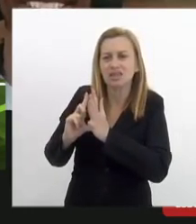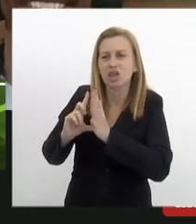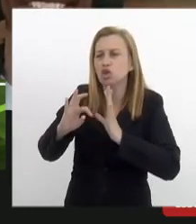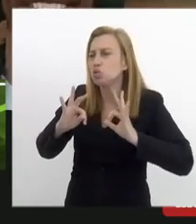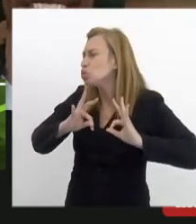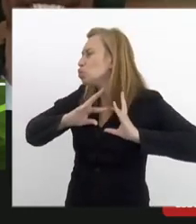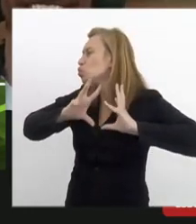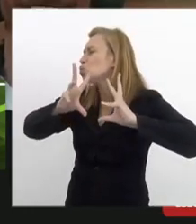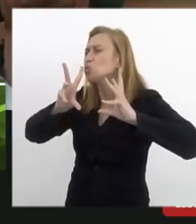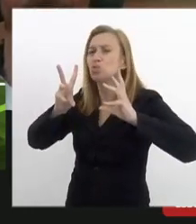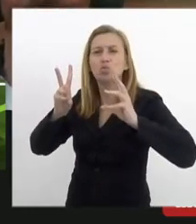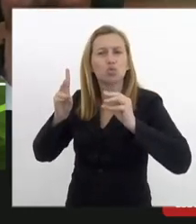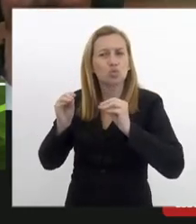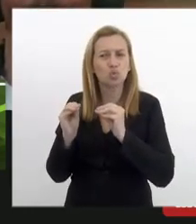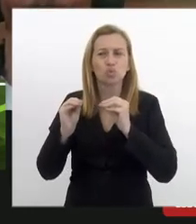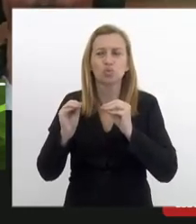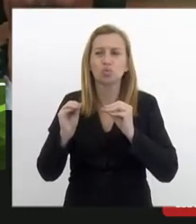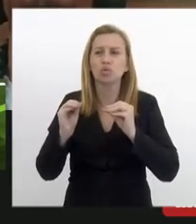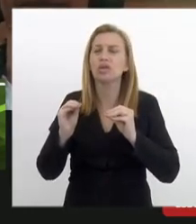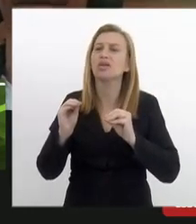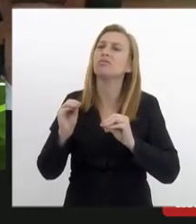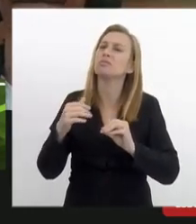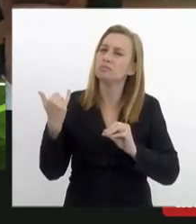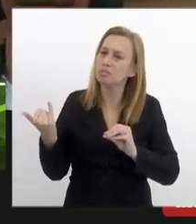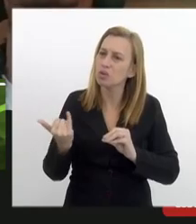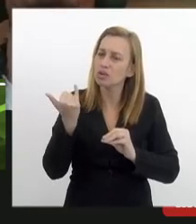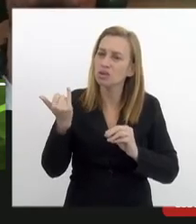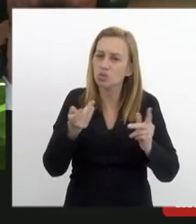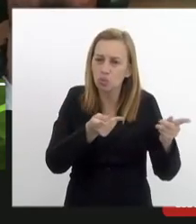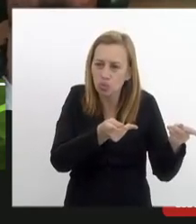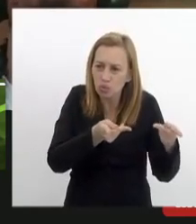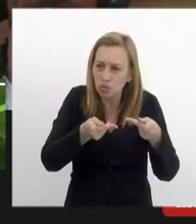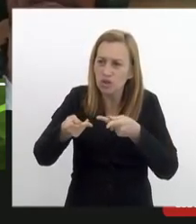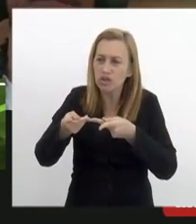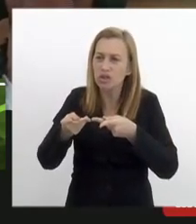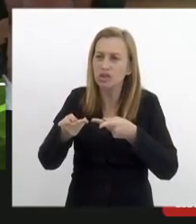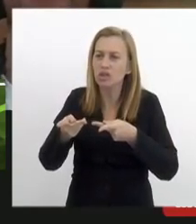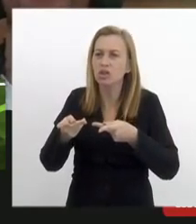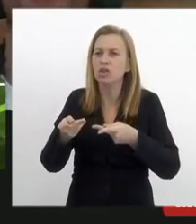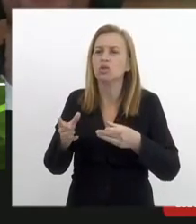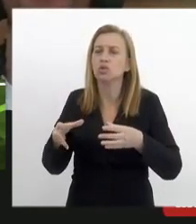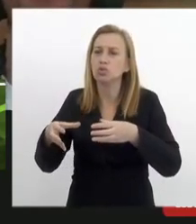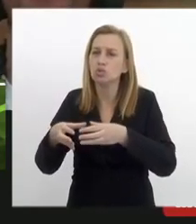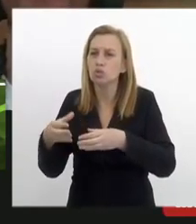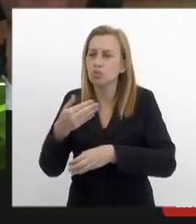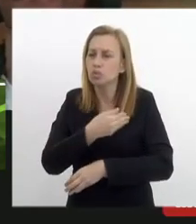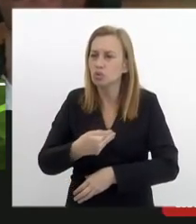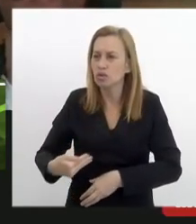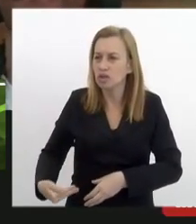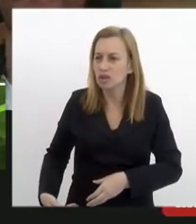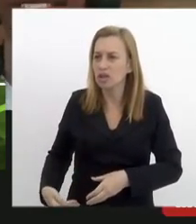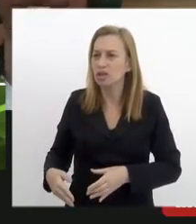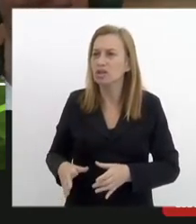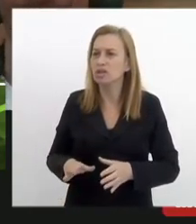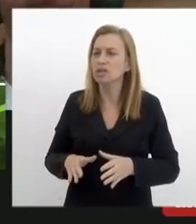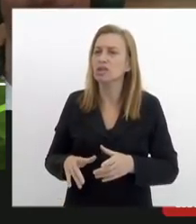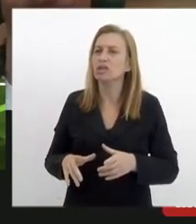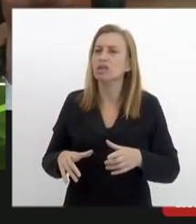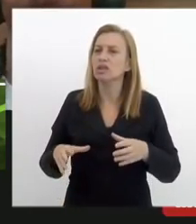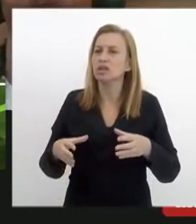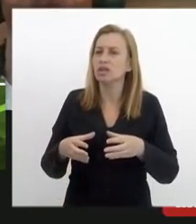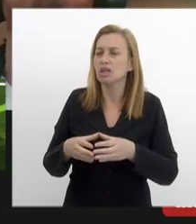tudo isso, seria legal, sim, uma visita dos órgãos governamentais, as comunidades, para